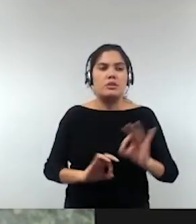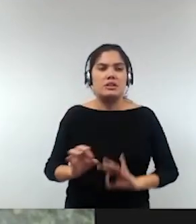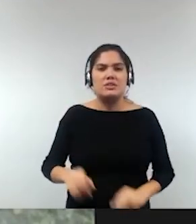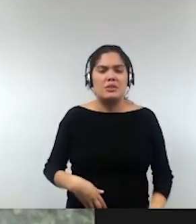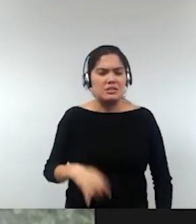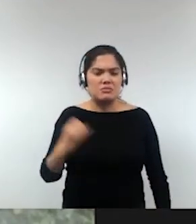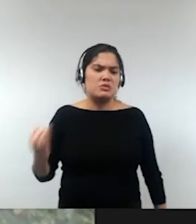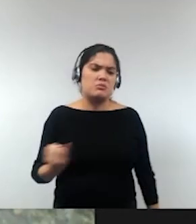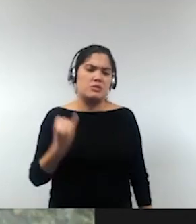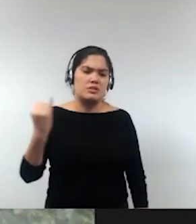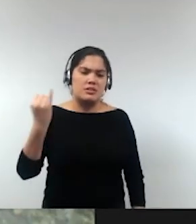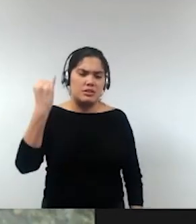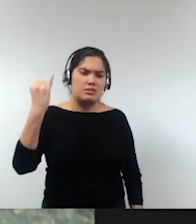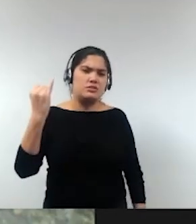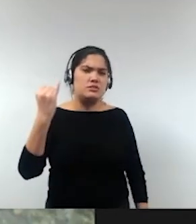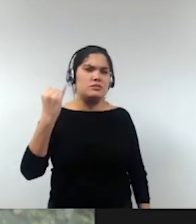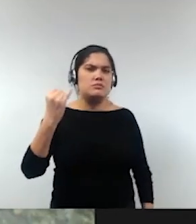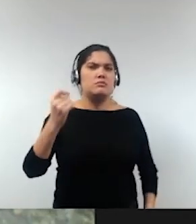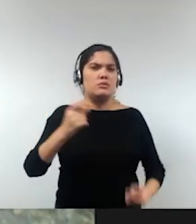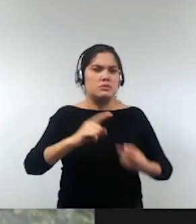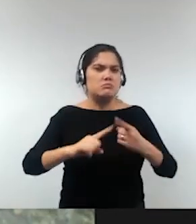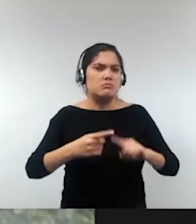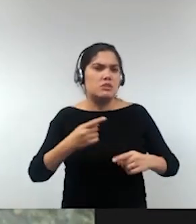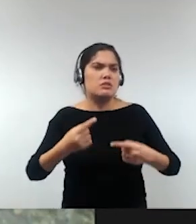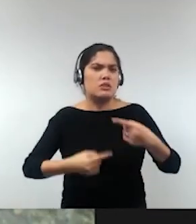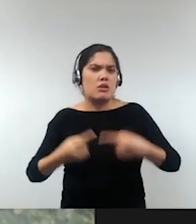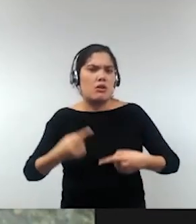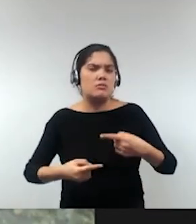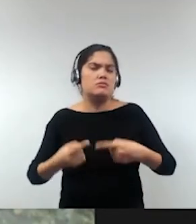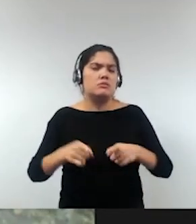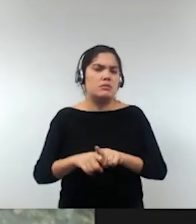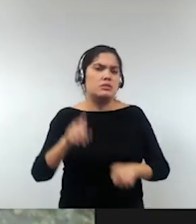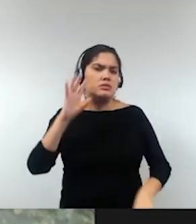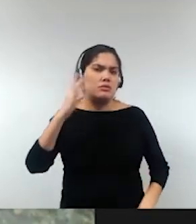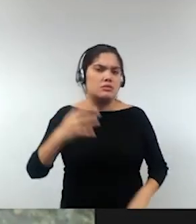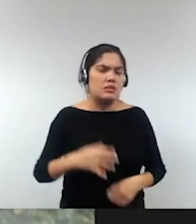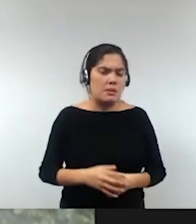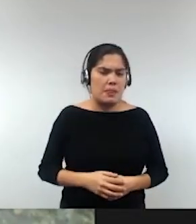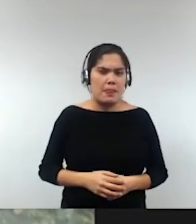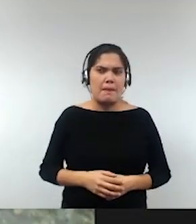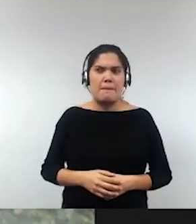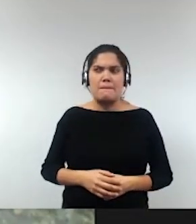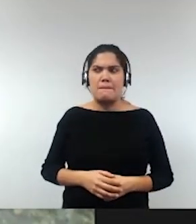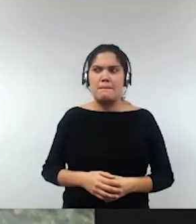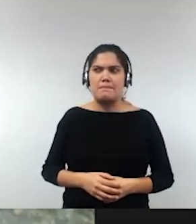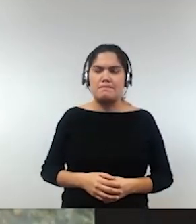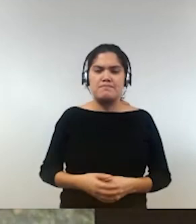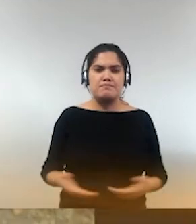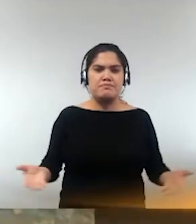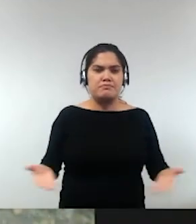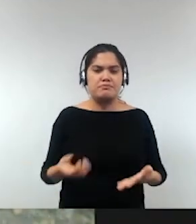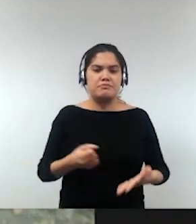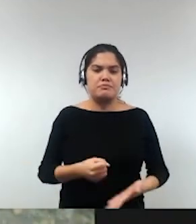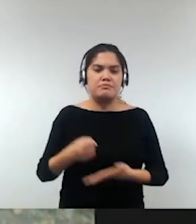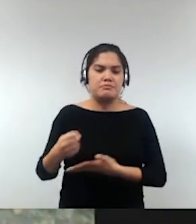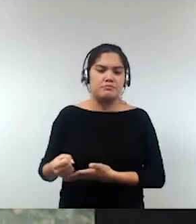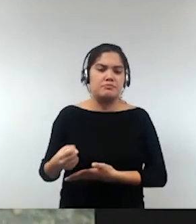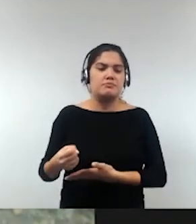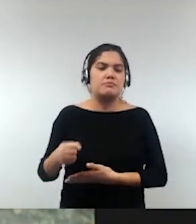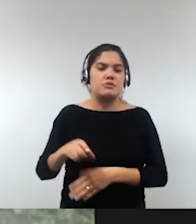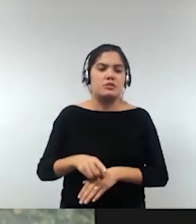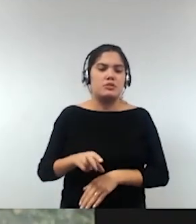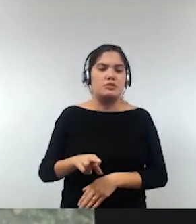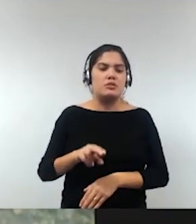isso é muito importante para os negócios, né? Para as soluções. Então, assim, eu vou agora, então, passar a palavra à